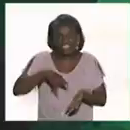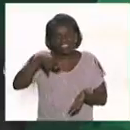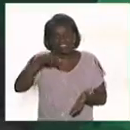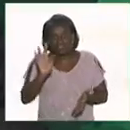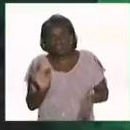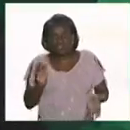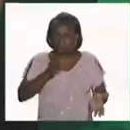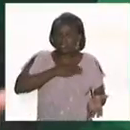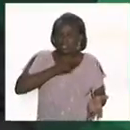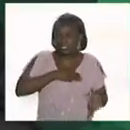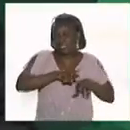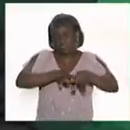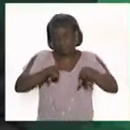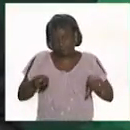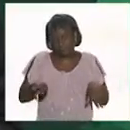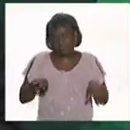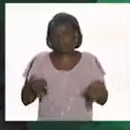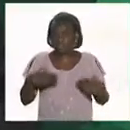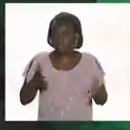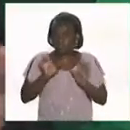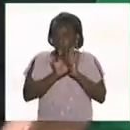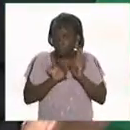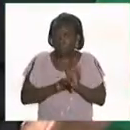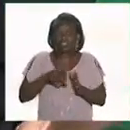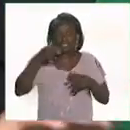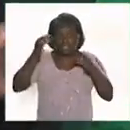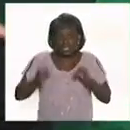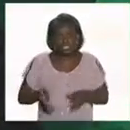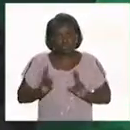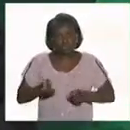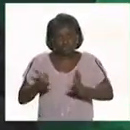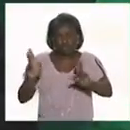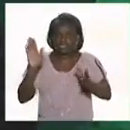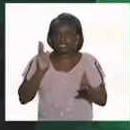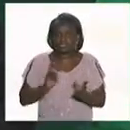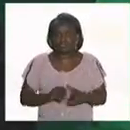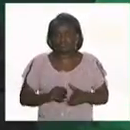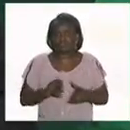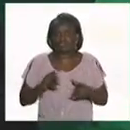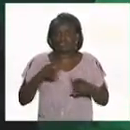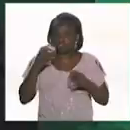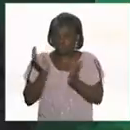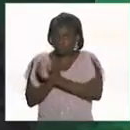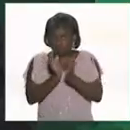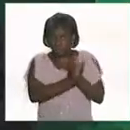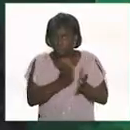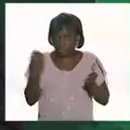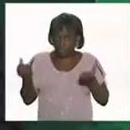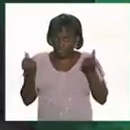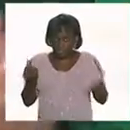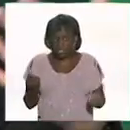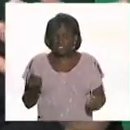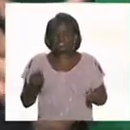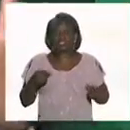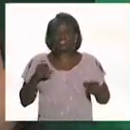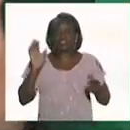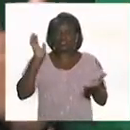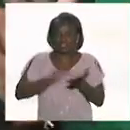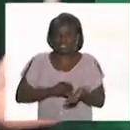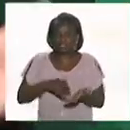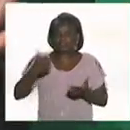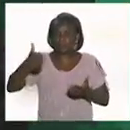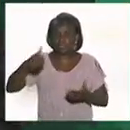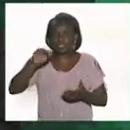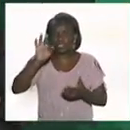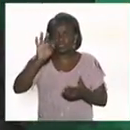final, um Friburguense, um Madureira e assim por diante. Para mim, a fórmula ideal do estadual, que devia ser mantida sempre é essa. 2 grupos de 6,